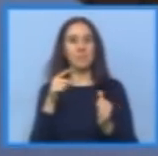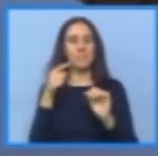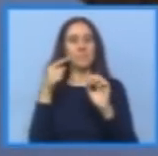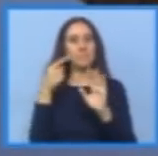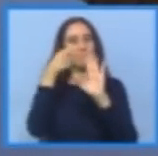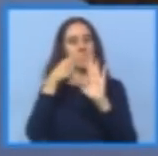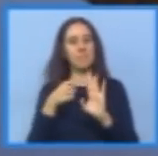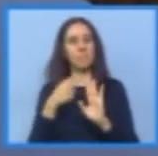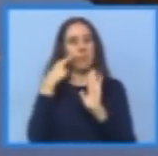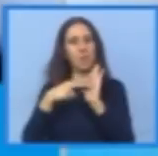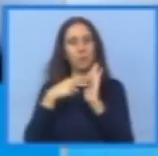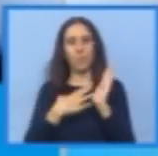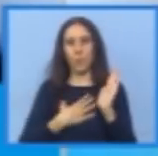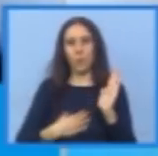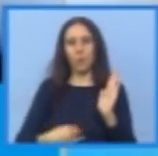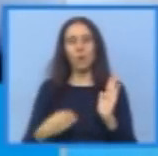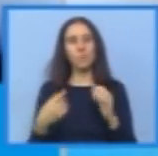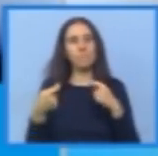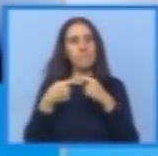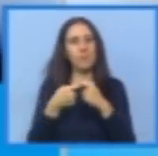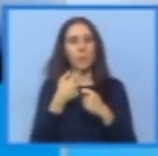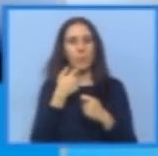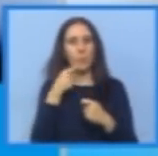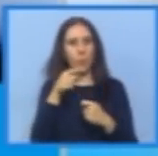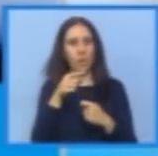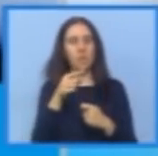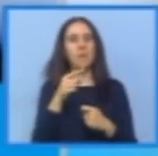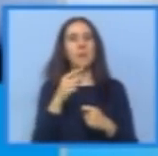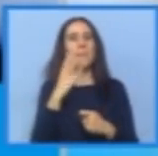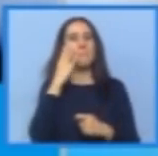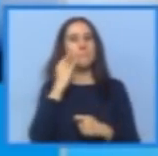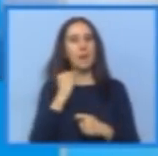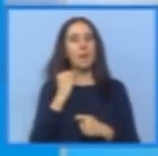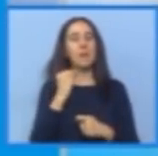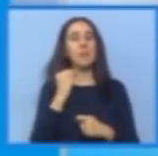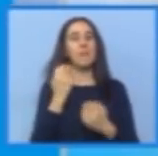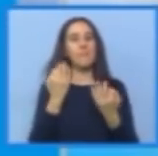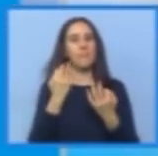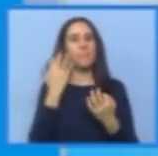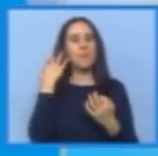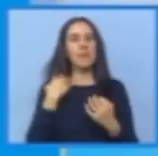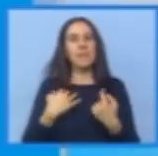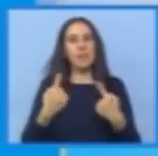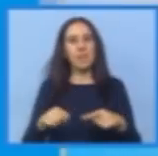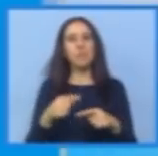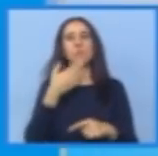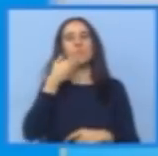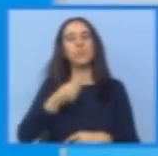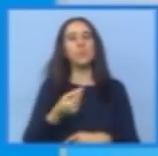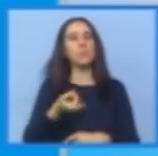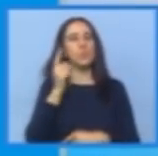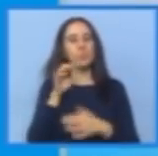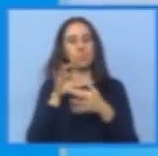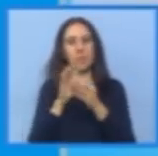princípio da própria leitura porque me identifico muito com ele. Acho que, inclusivamente, há aí uma grande injustiça feita em relação